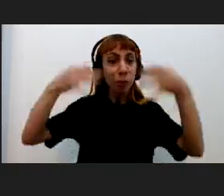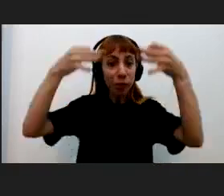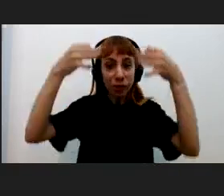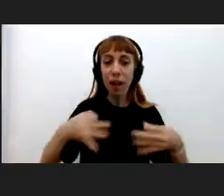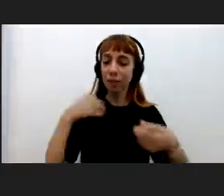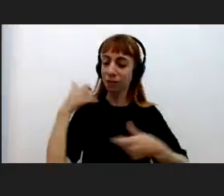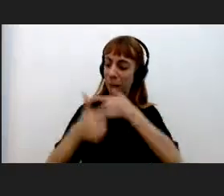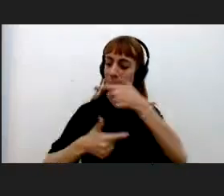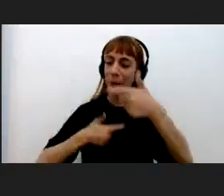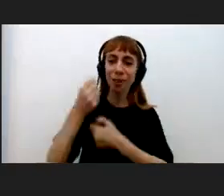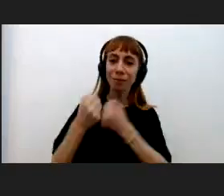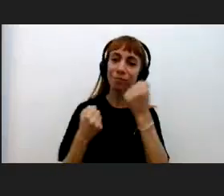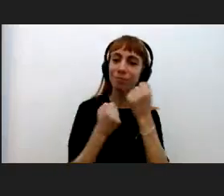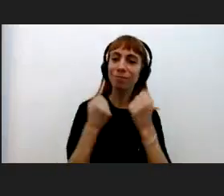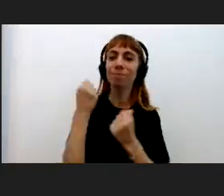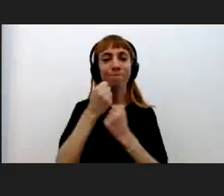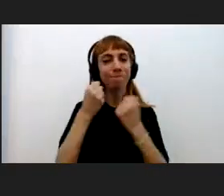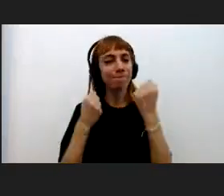né?